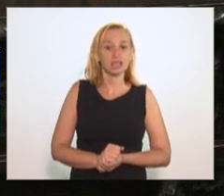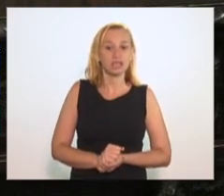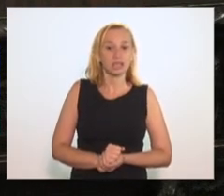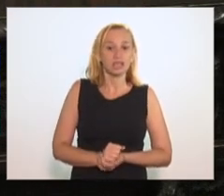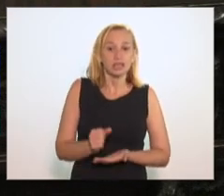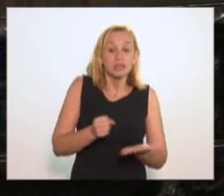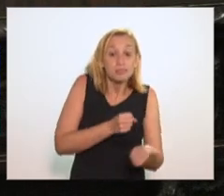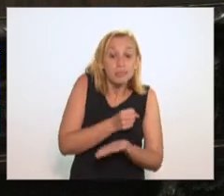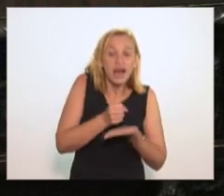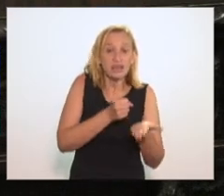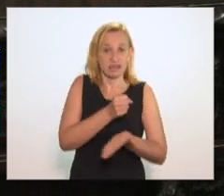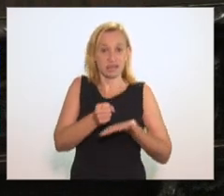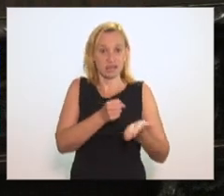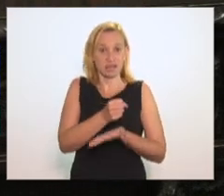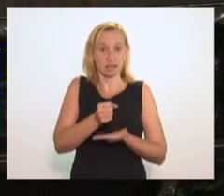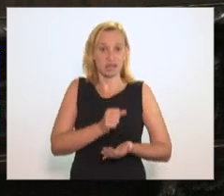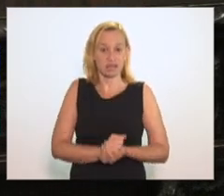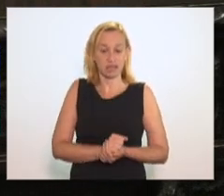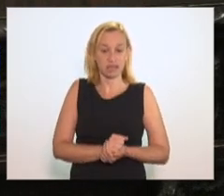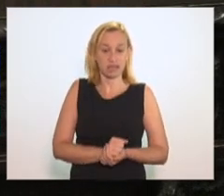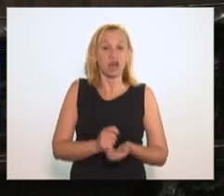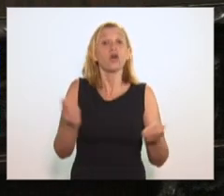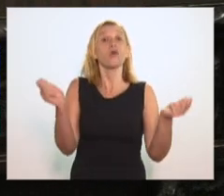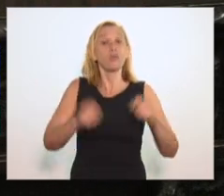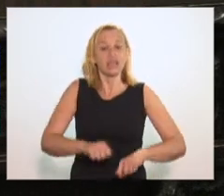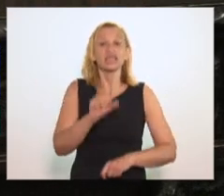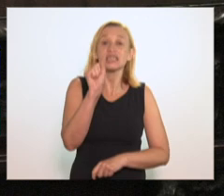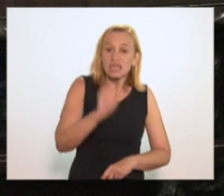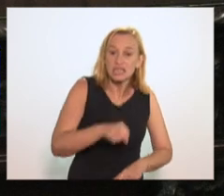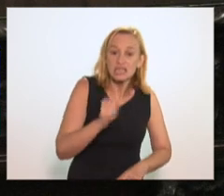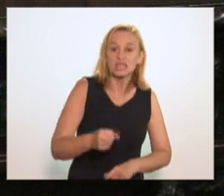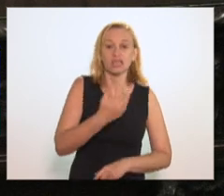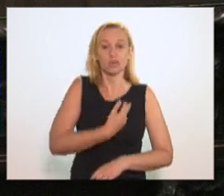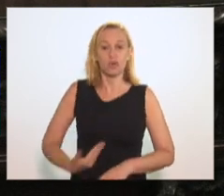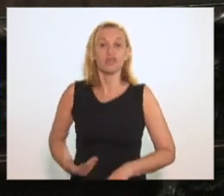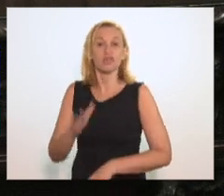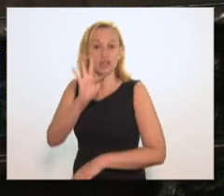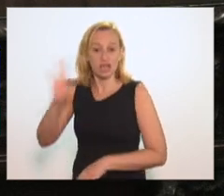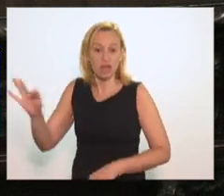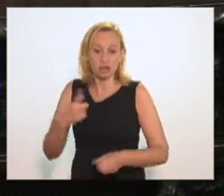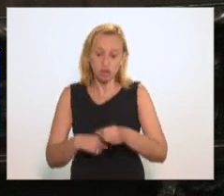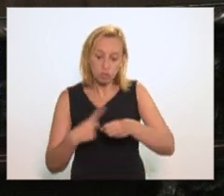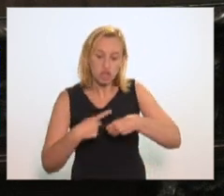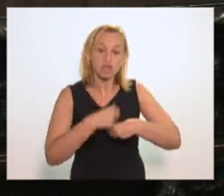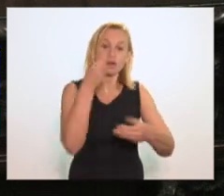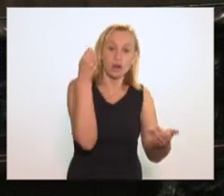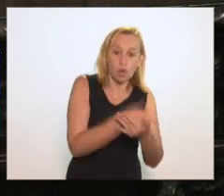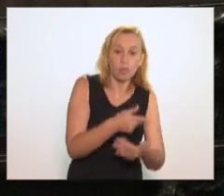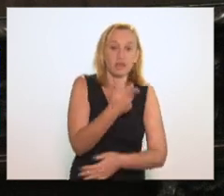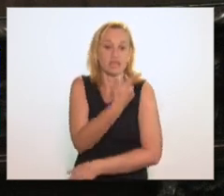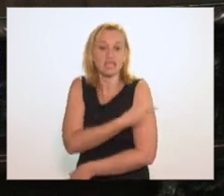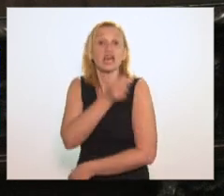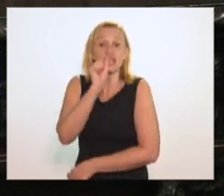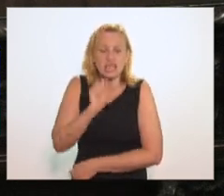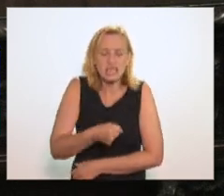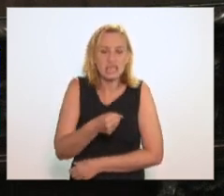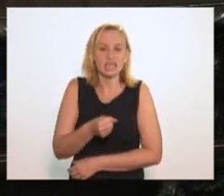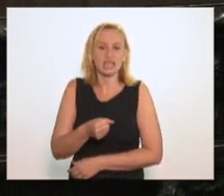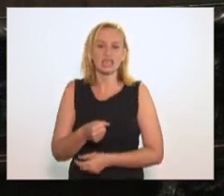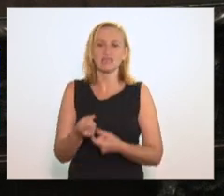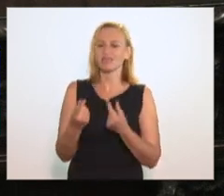basilar diz que é competência sim do governo estadual e dos municípios a compra de vacina aí sim sem